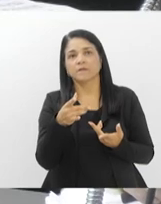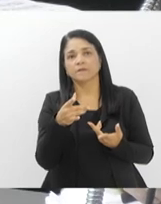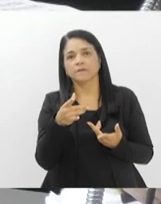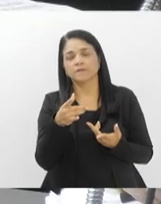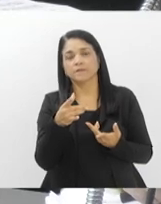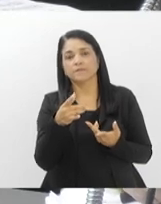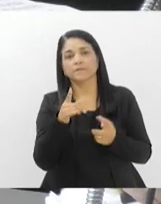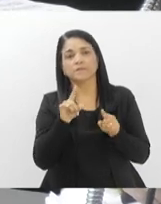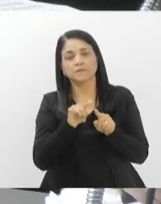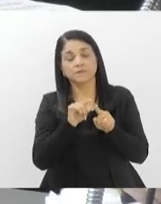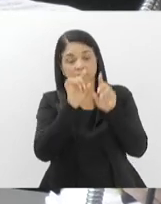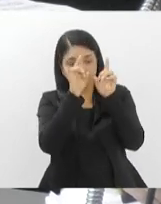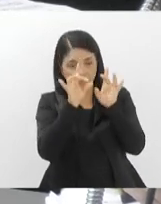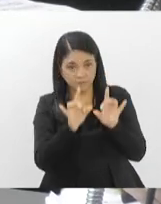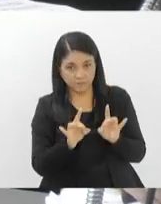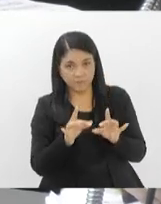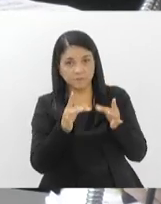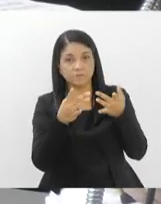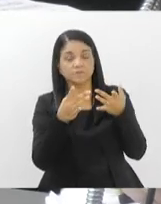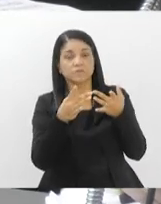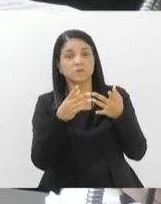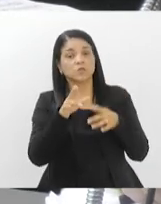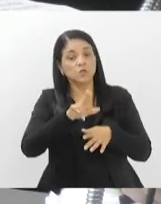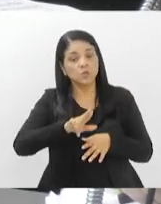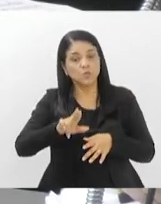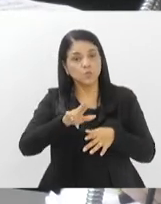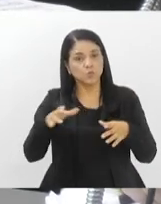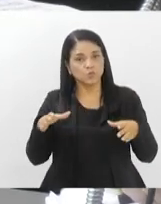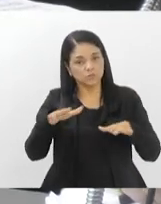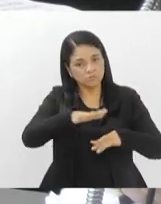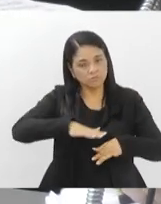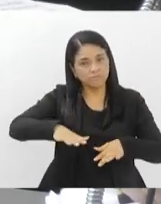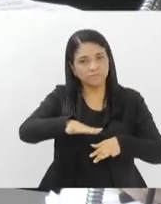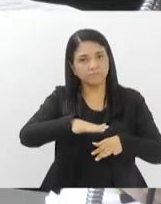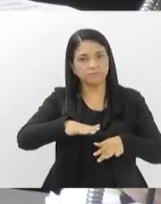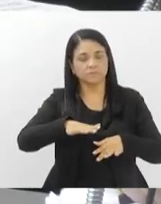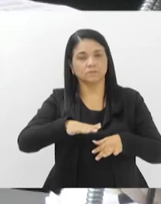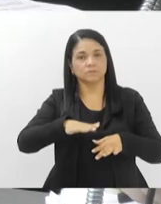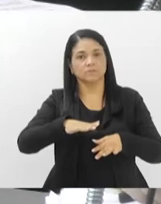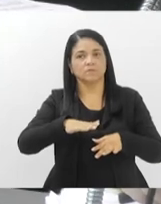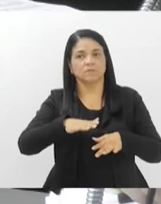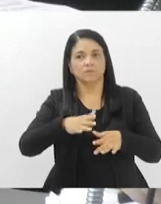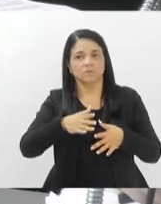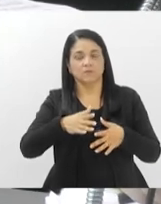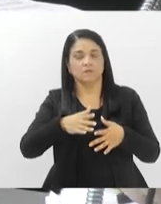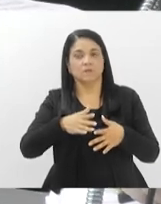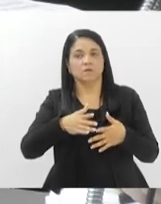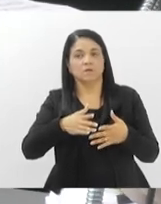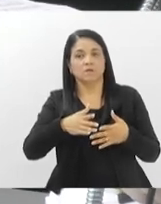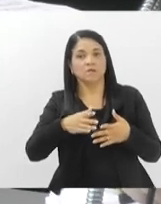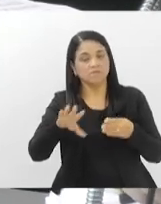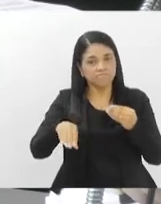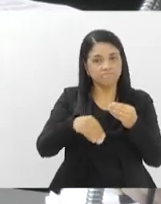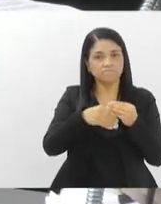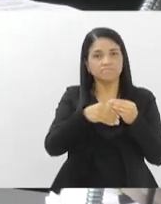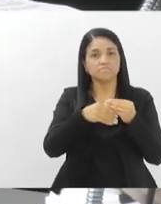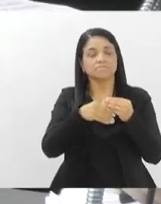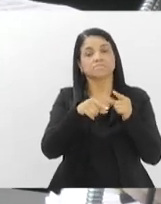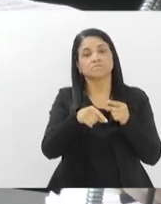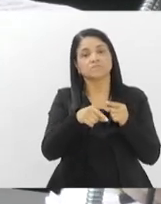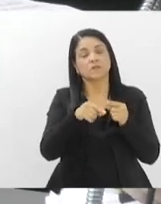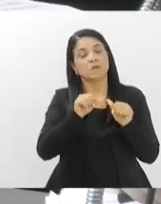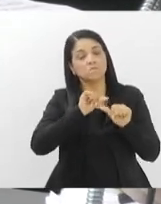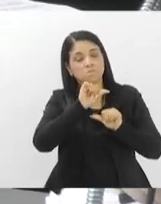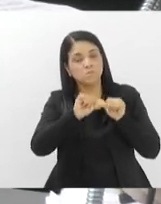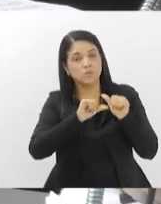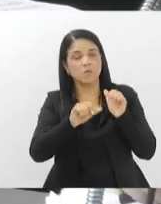na forma que especifica, e cria ambientes de uso coletivo livres de tabaco. Então, apenas para... inquirir se não seria o caso de alterar a